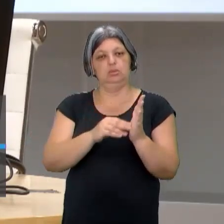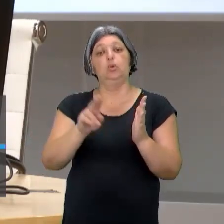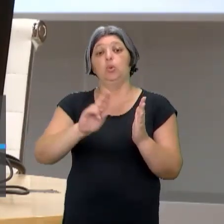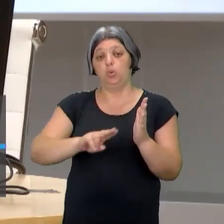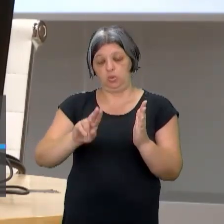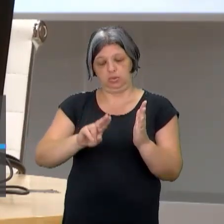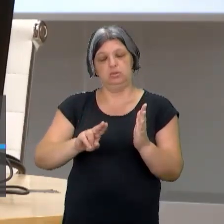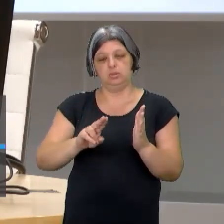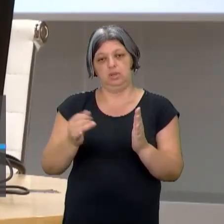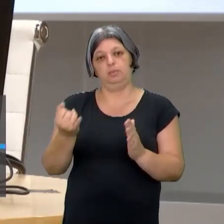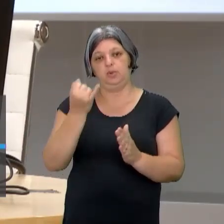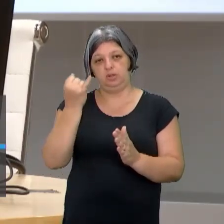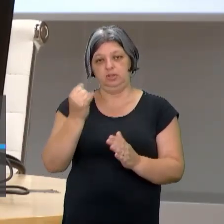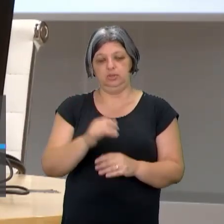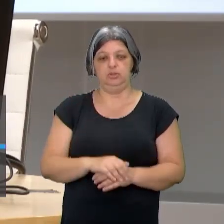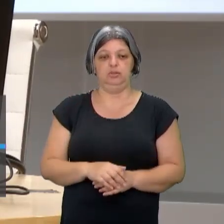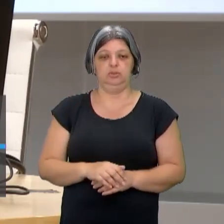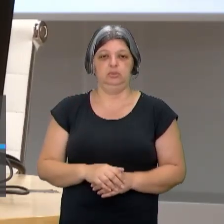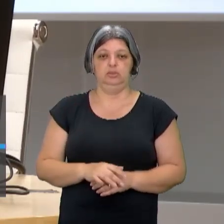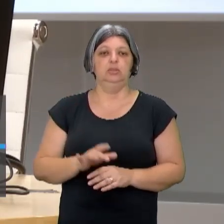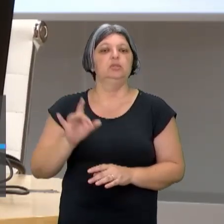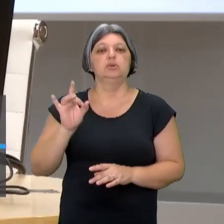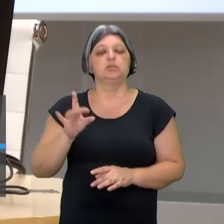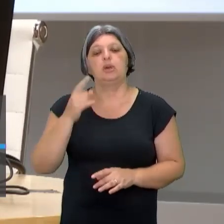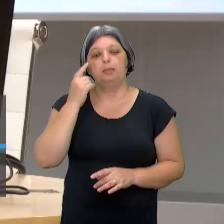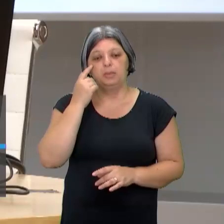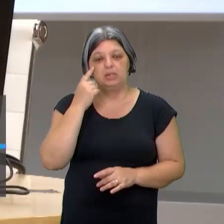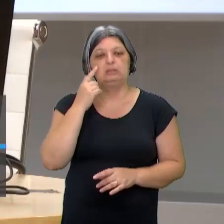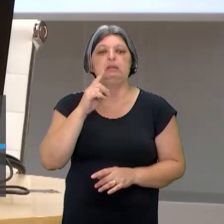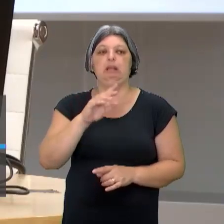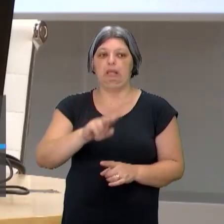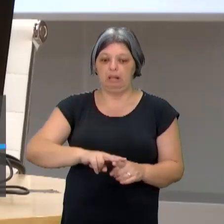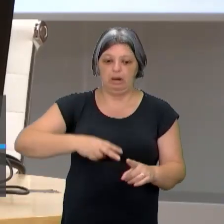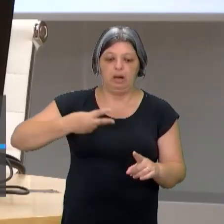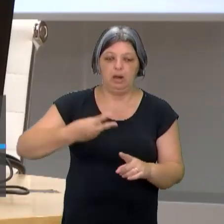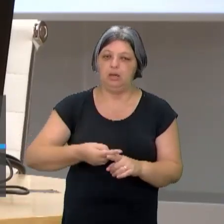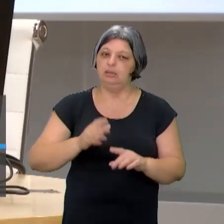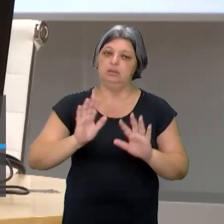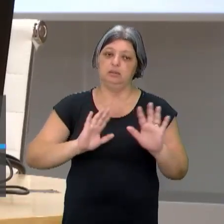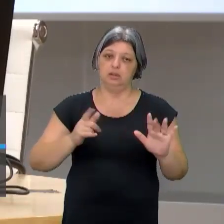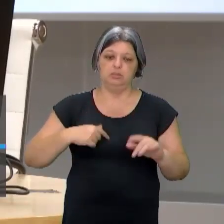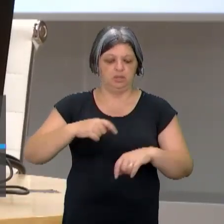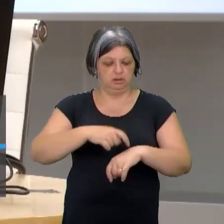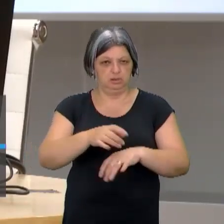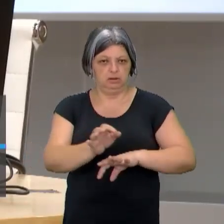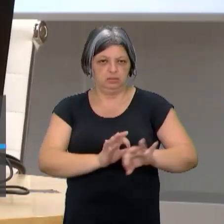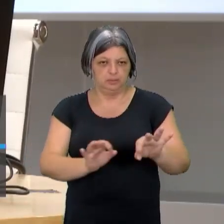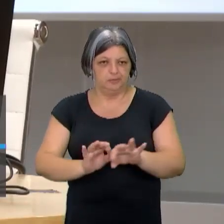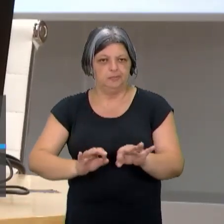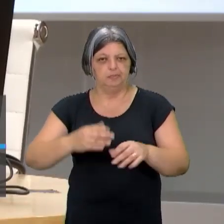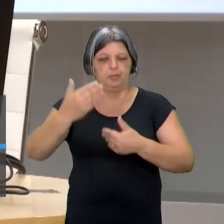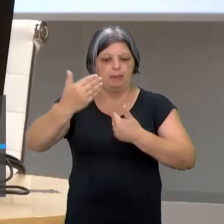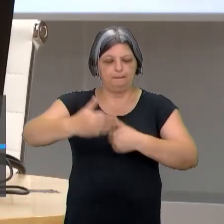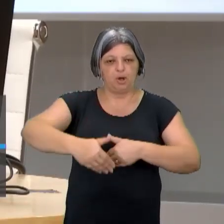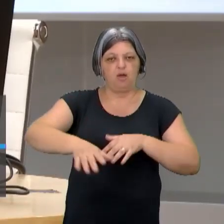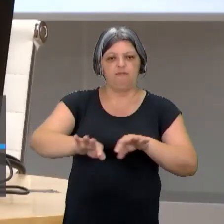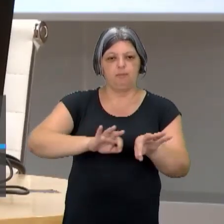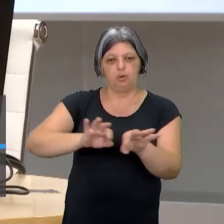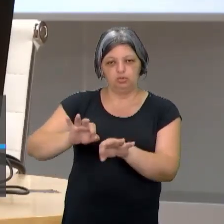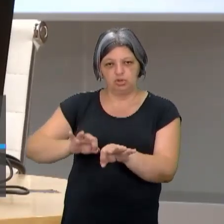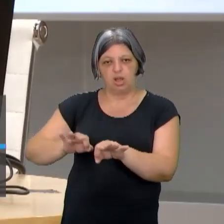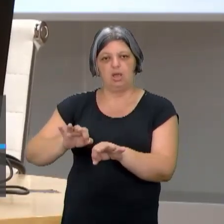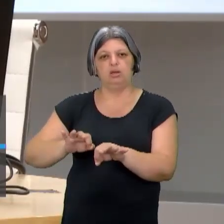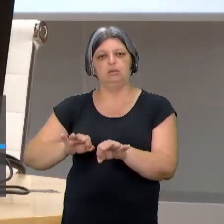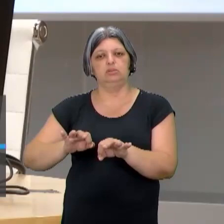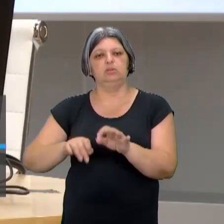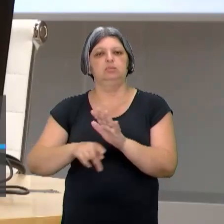para eles, né? Não seja uma tarefa a mais, mas eles consigam realmente administrar o tempo deles, colocar entrega de provas, entrega de projetos, quando